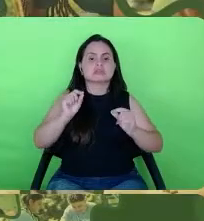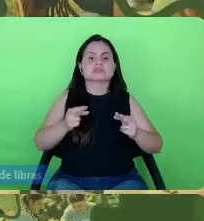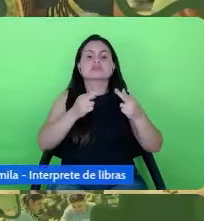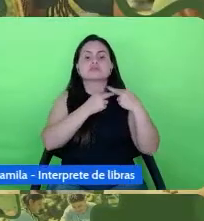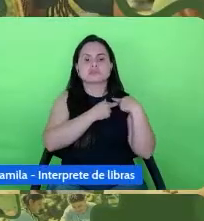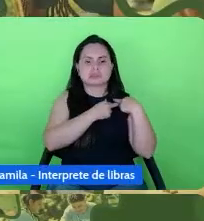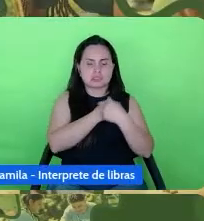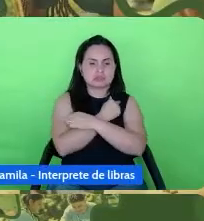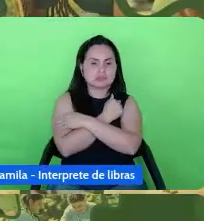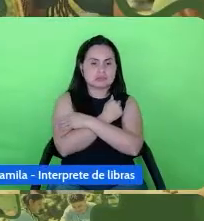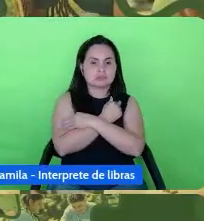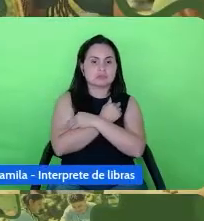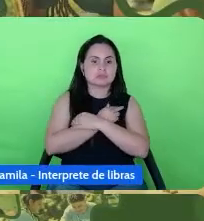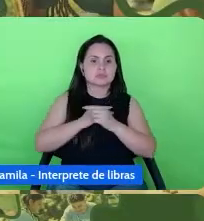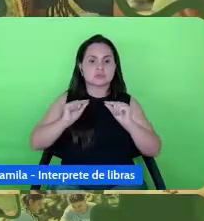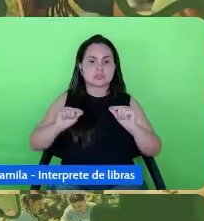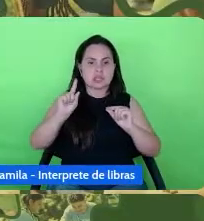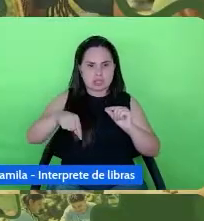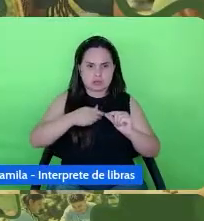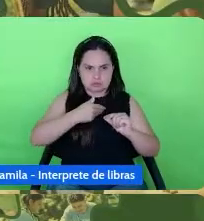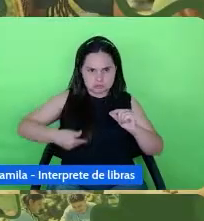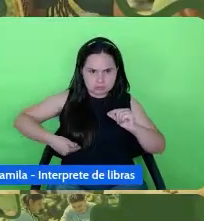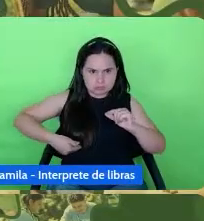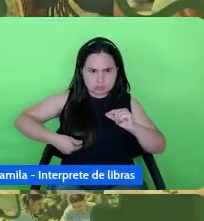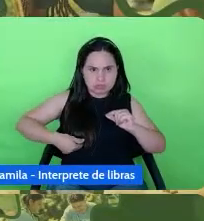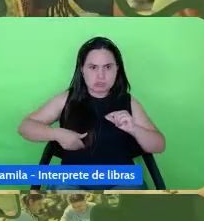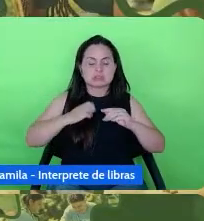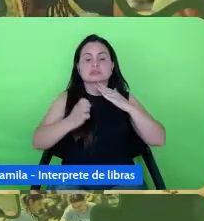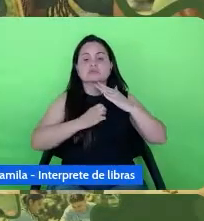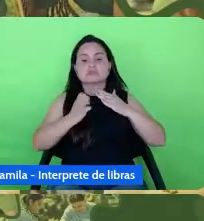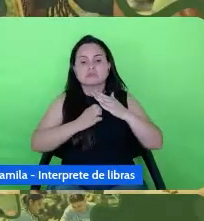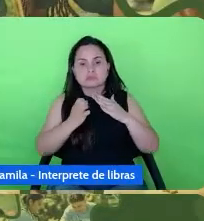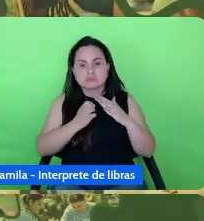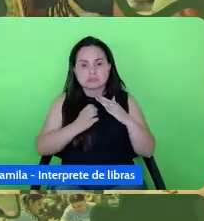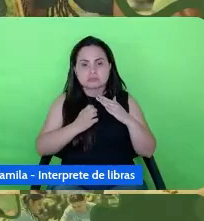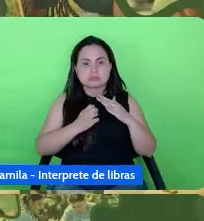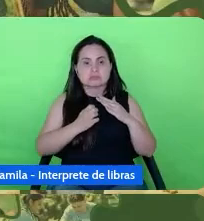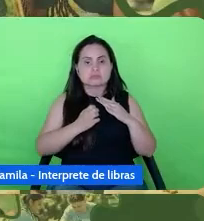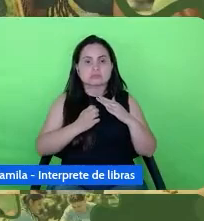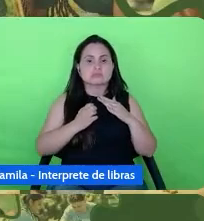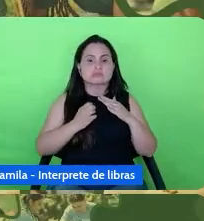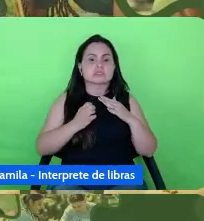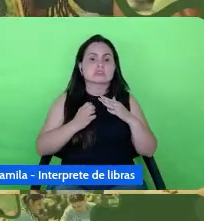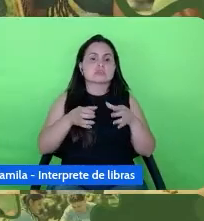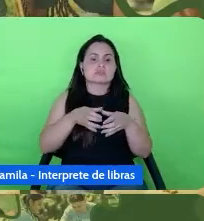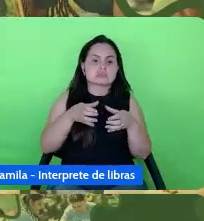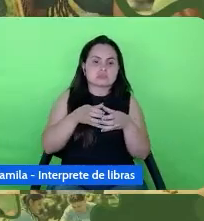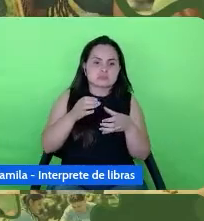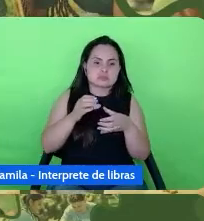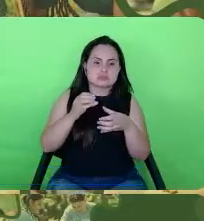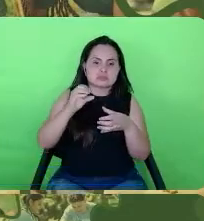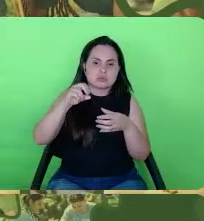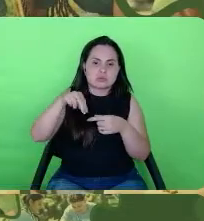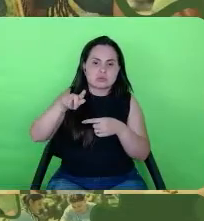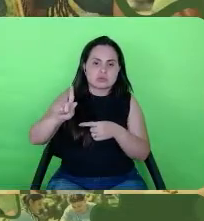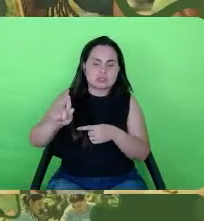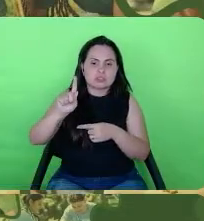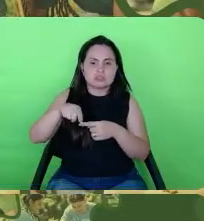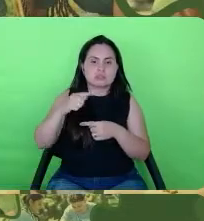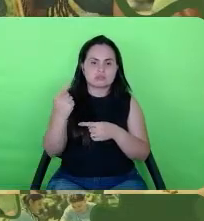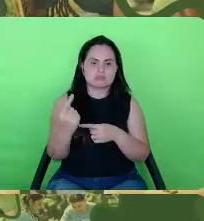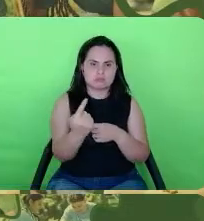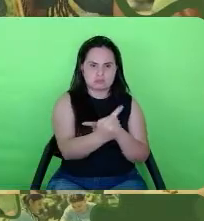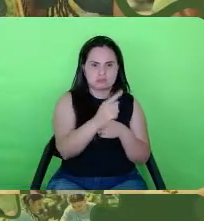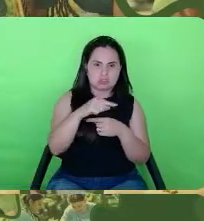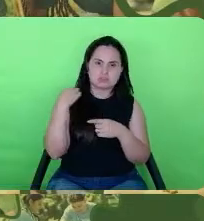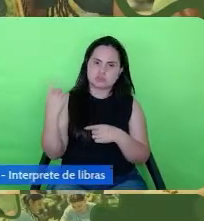desenvolvimento sustentável? É do governo, é das empresas, é das ONGs, da sociedade civil, mas é de todos nós.